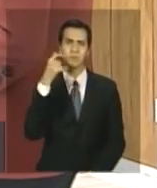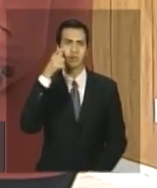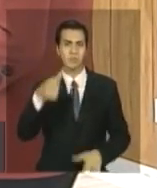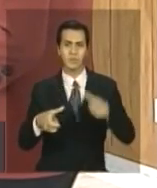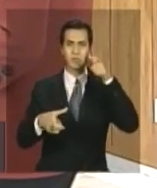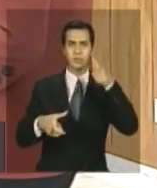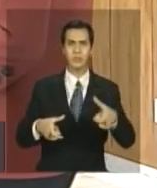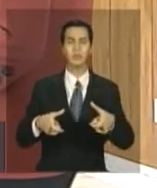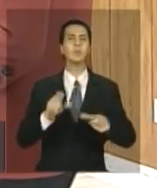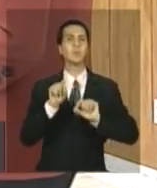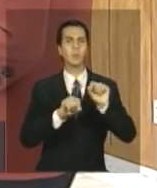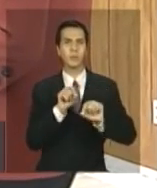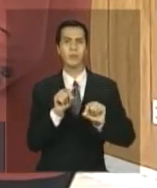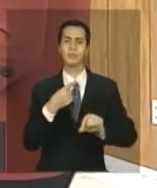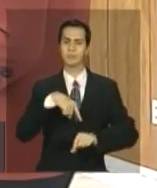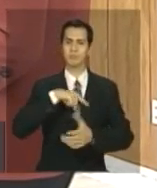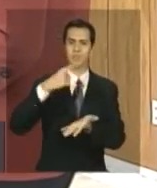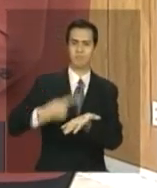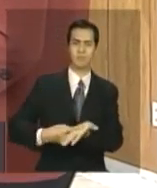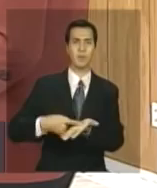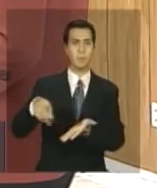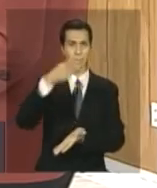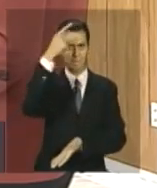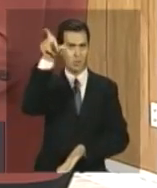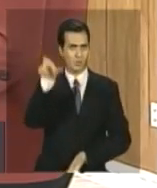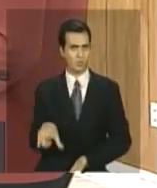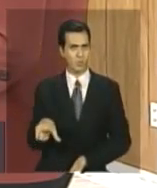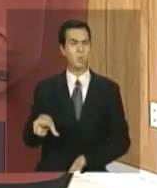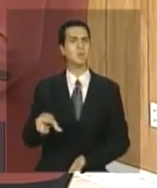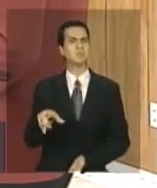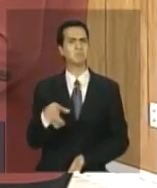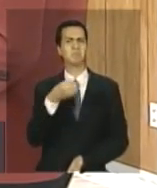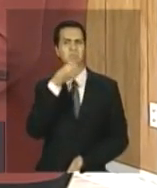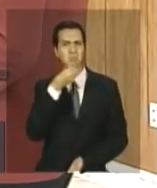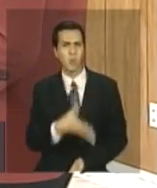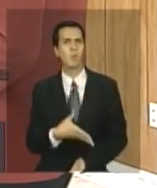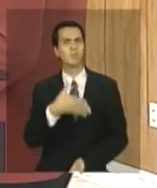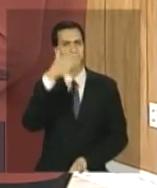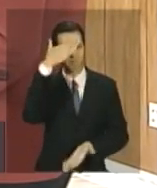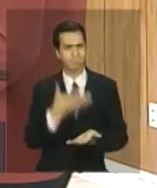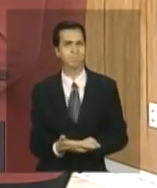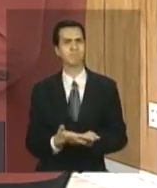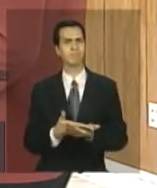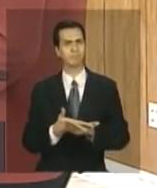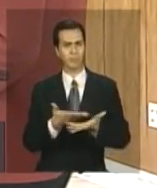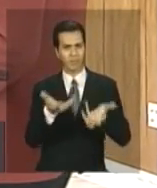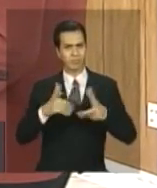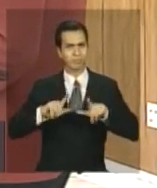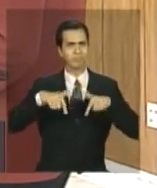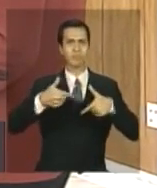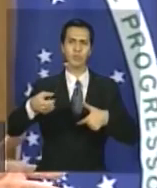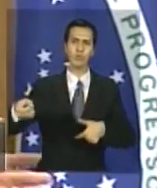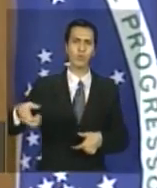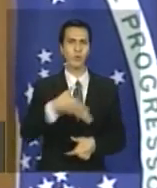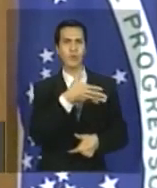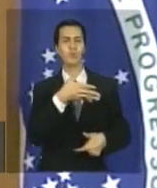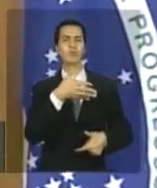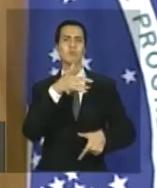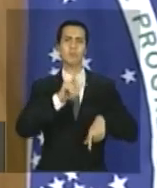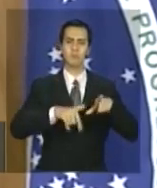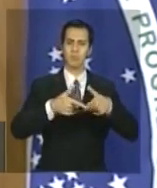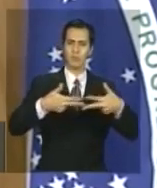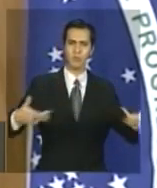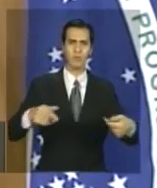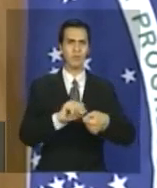pessoas que levam a sério as inovações, as novas oportunidades que se apresentam e os novos modelos de negócios e novos produtos.